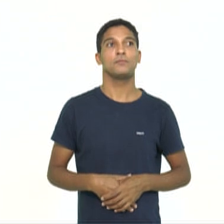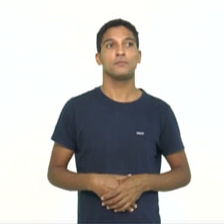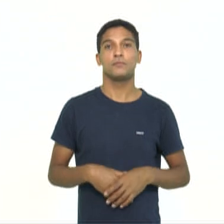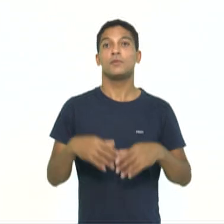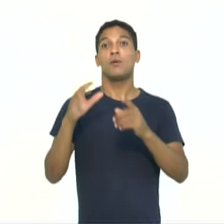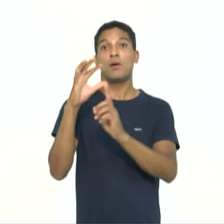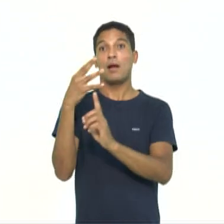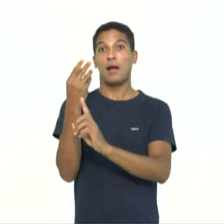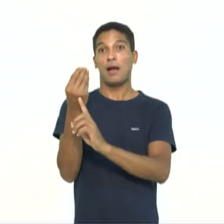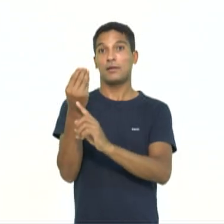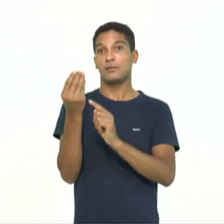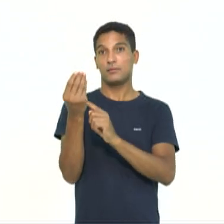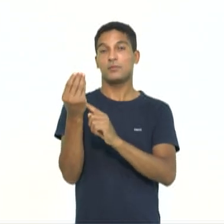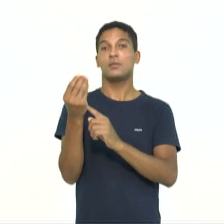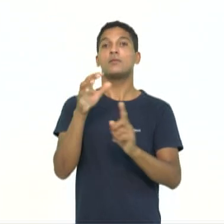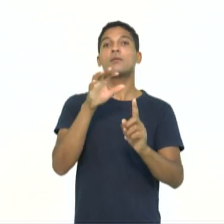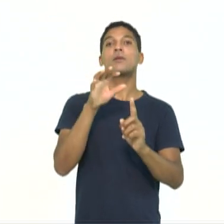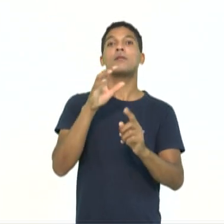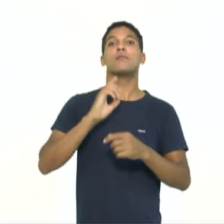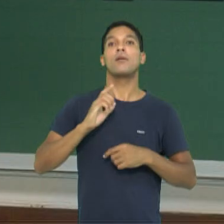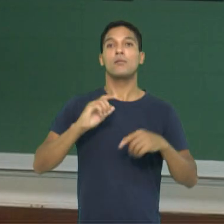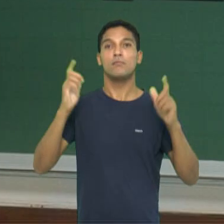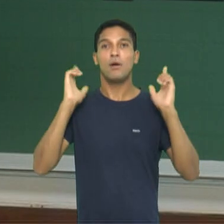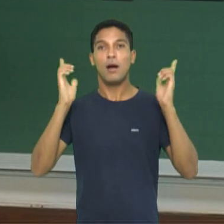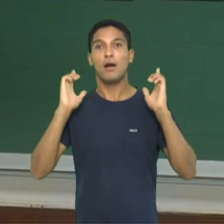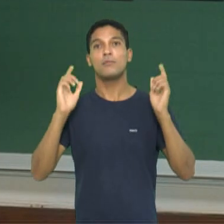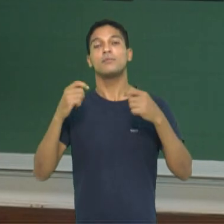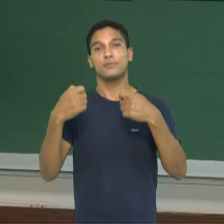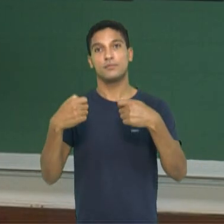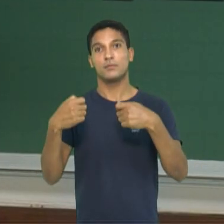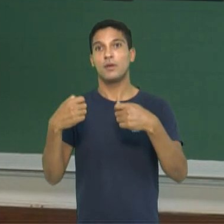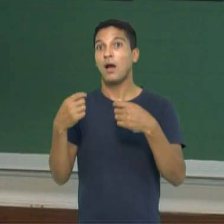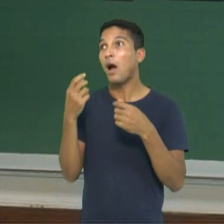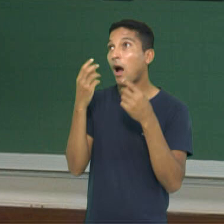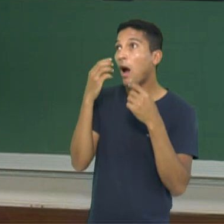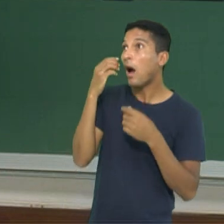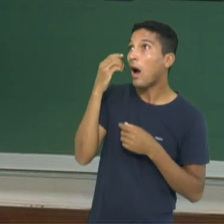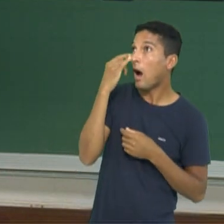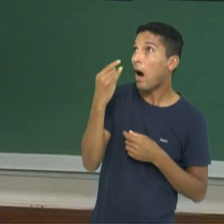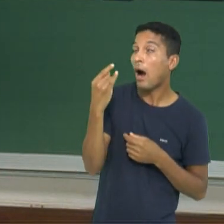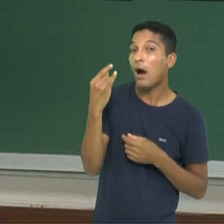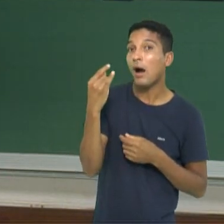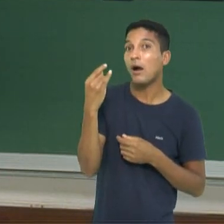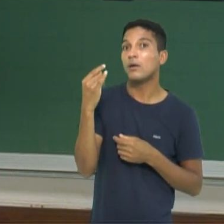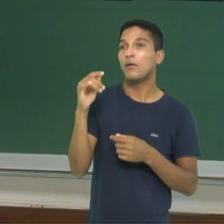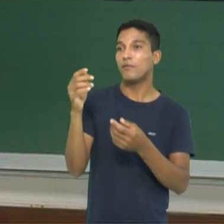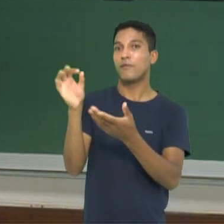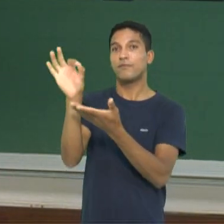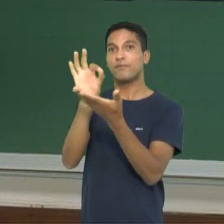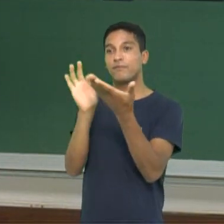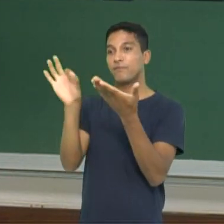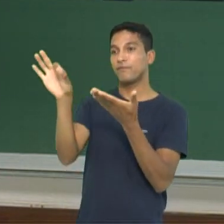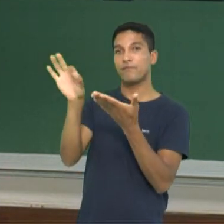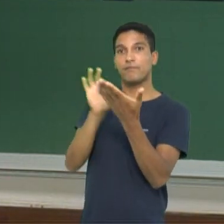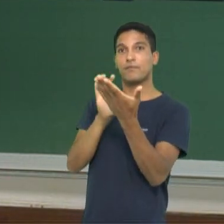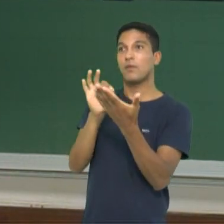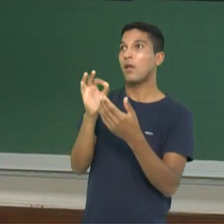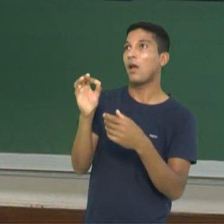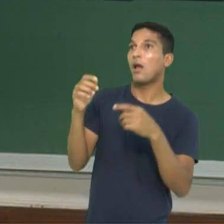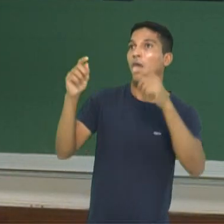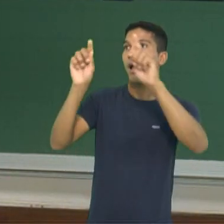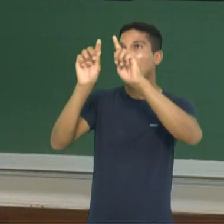precisa entreter. Tudo isso, né, todas essas características da arte, ela é bastante questionável se você pegar as teorias estéticas de Kant e